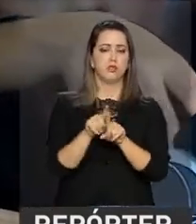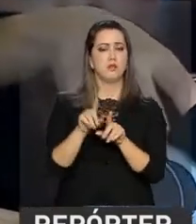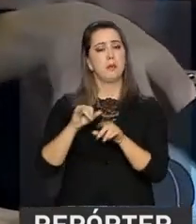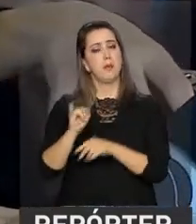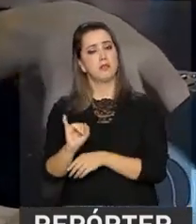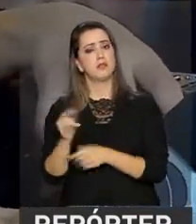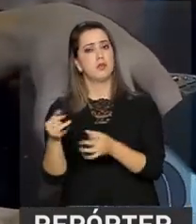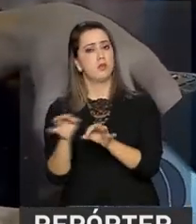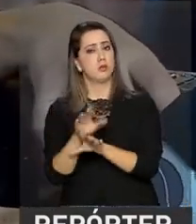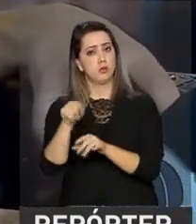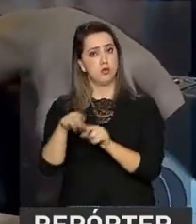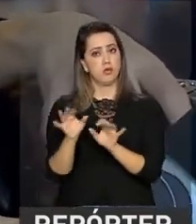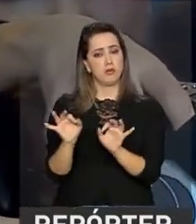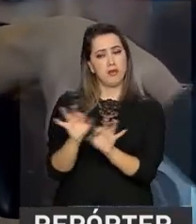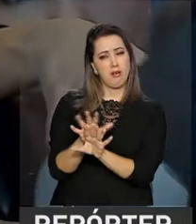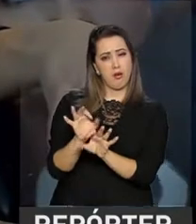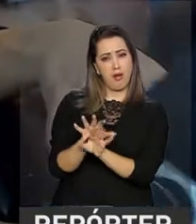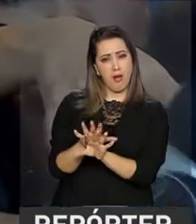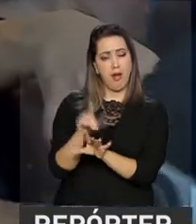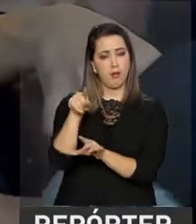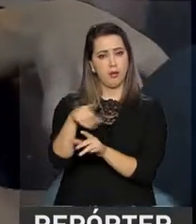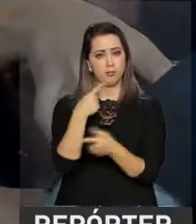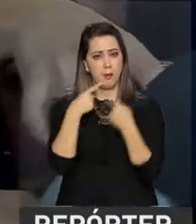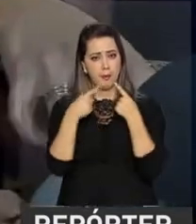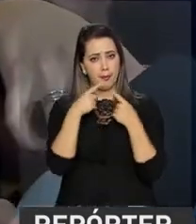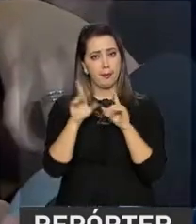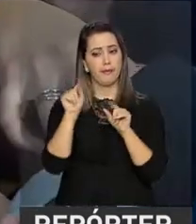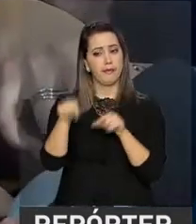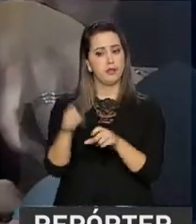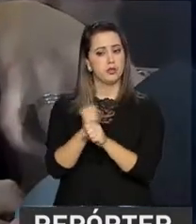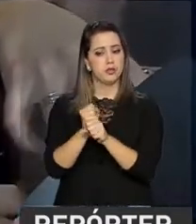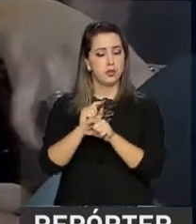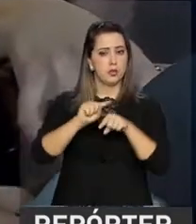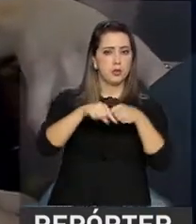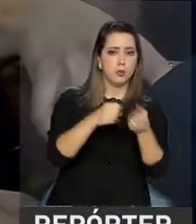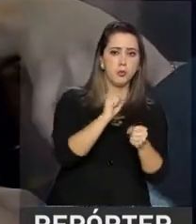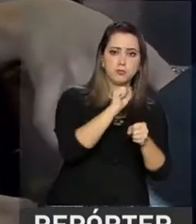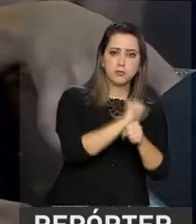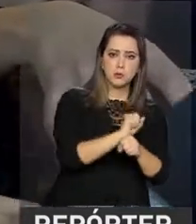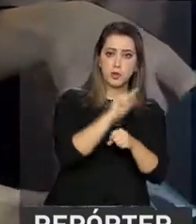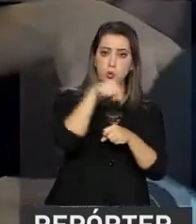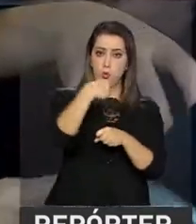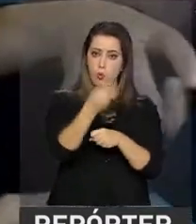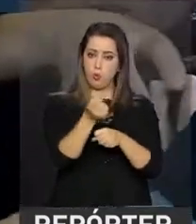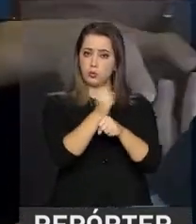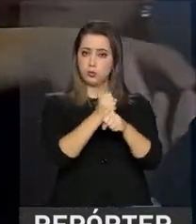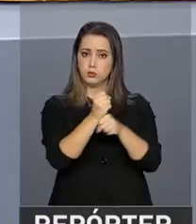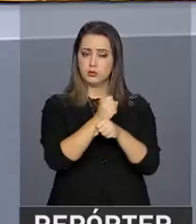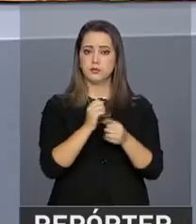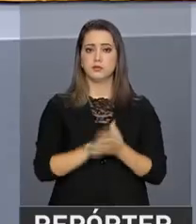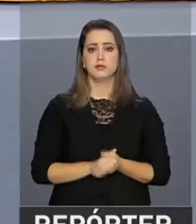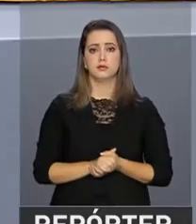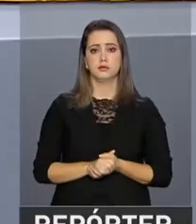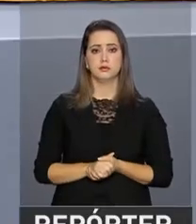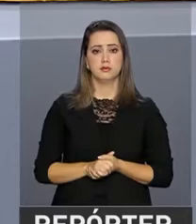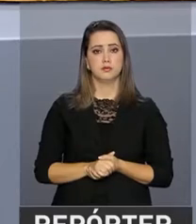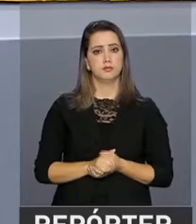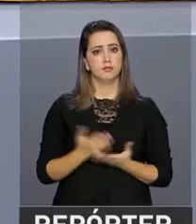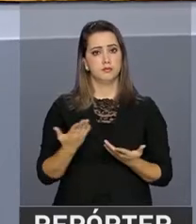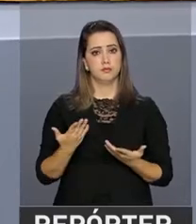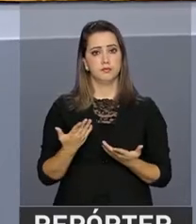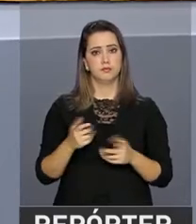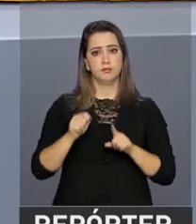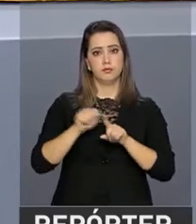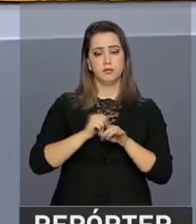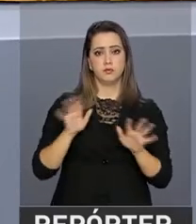discussão ainda neste ano e esta matéria da previdência não vai parar se não for neste ano será no início daquele e em meio